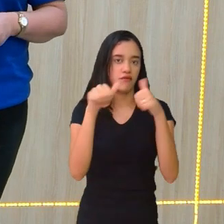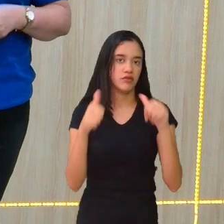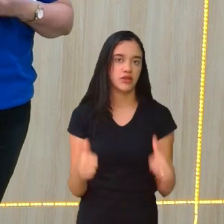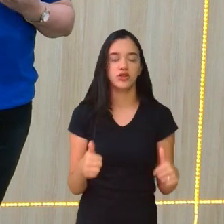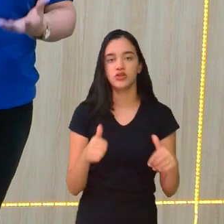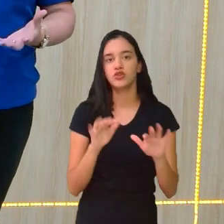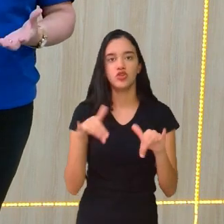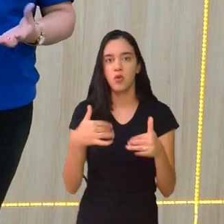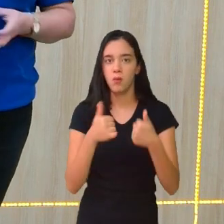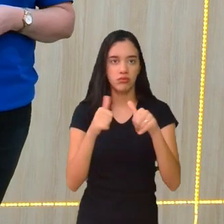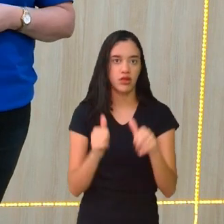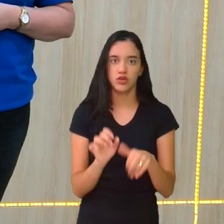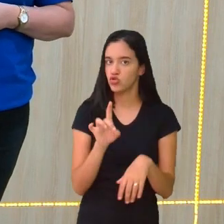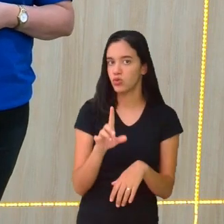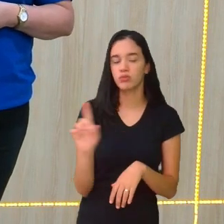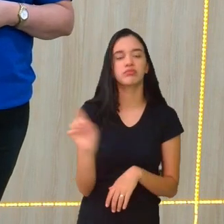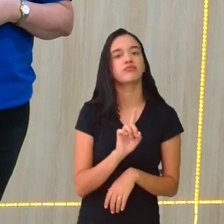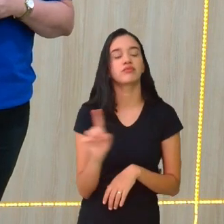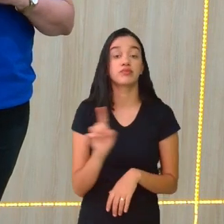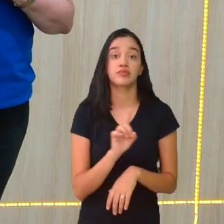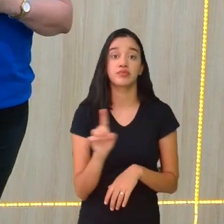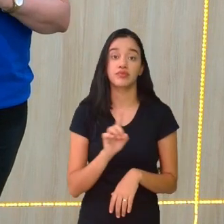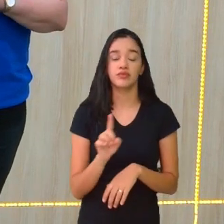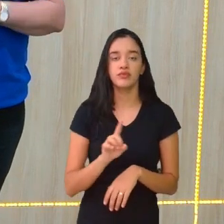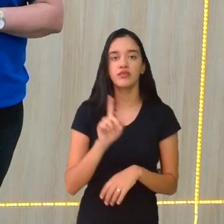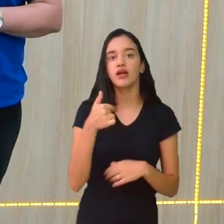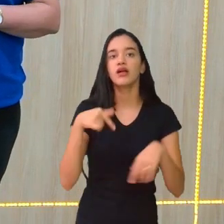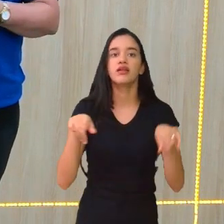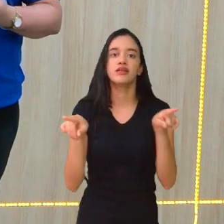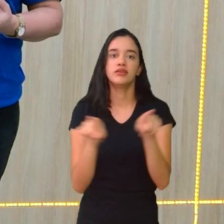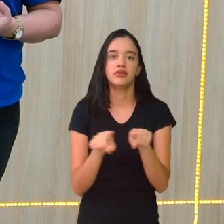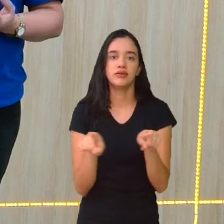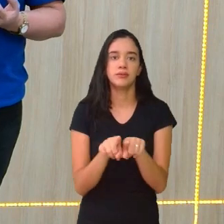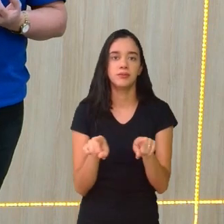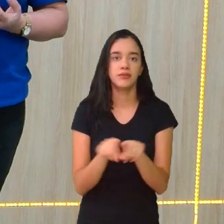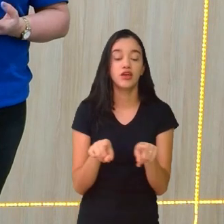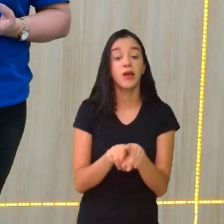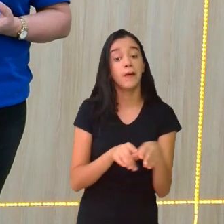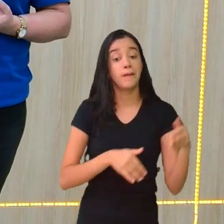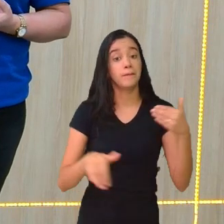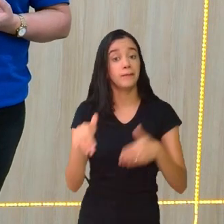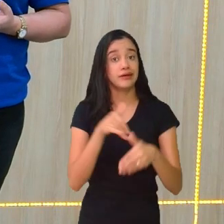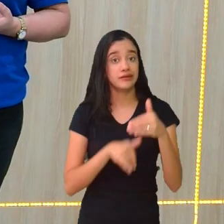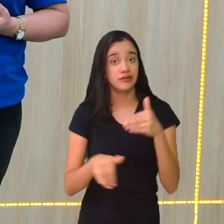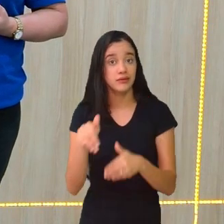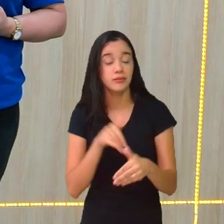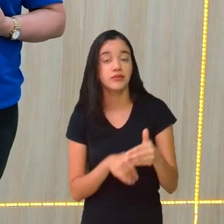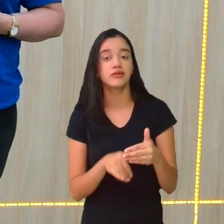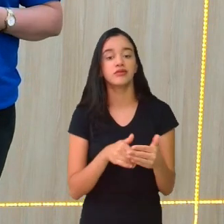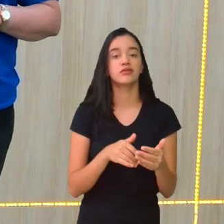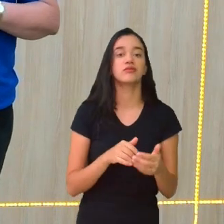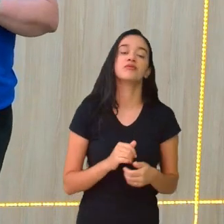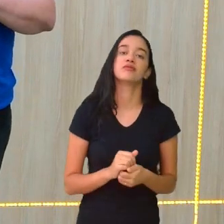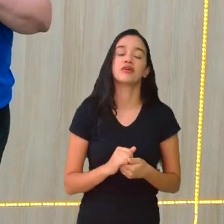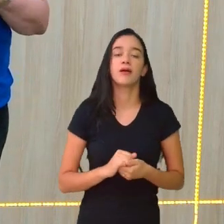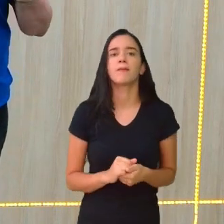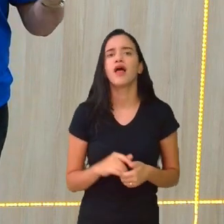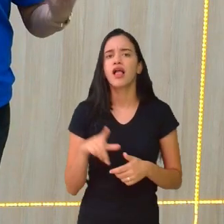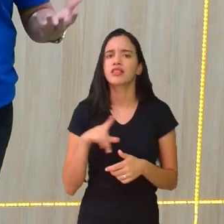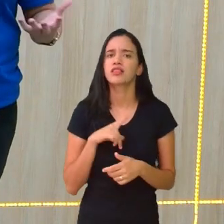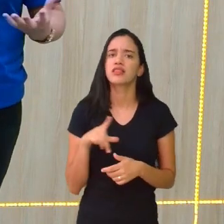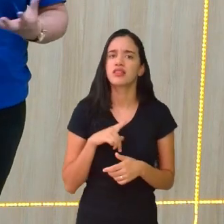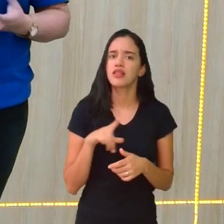apenas por uma avaliação, não é? Ele é avaliado também por participação, envolvimento. Então, tem